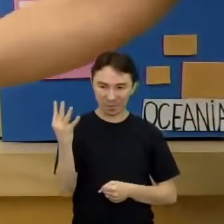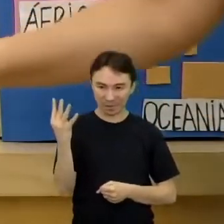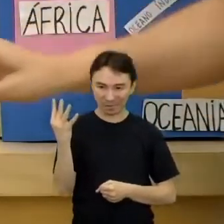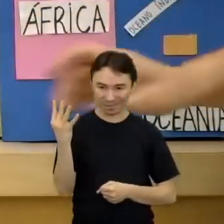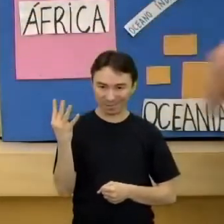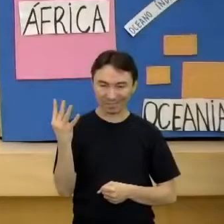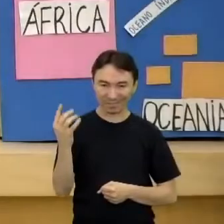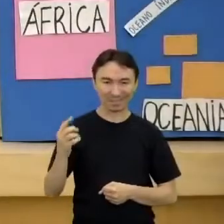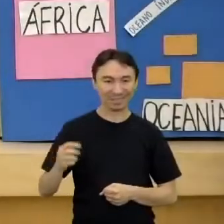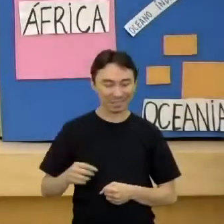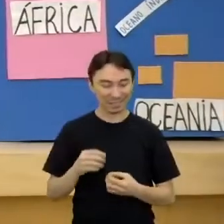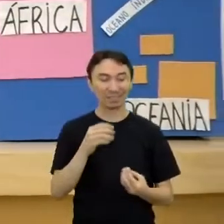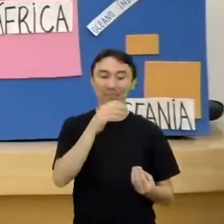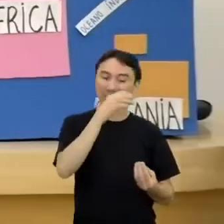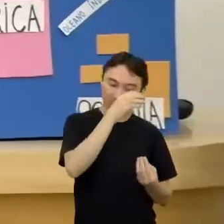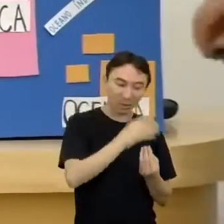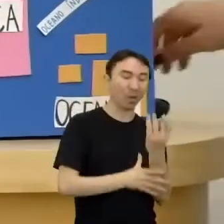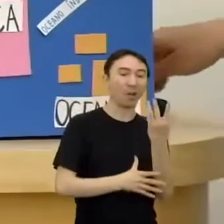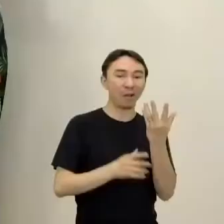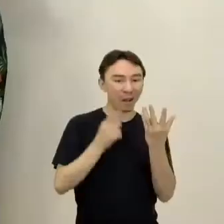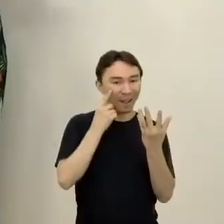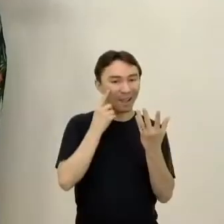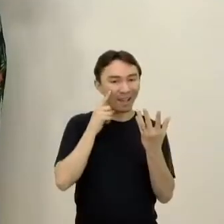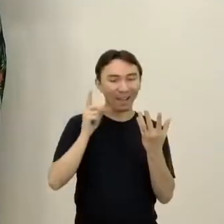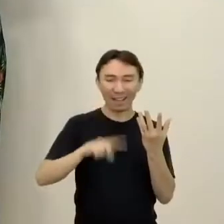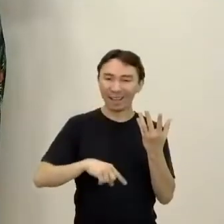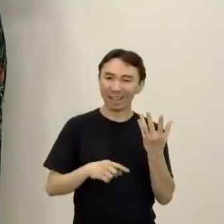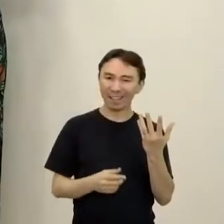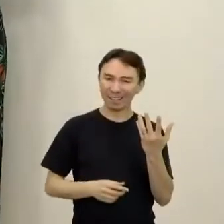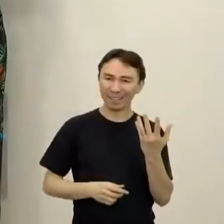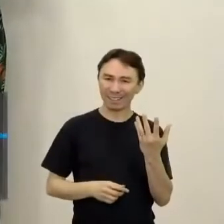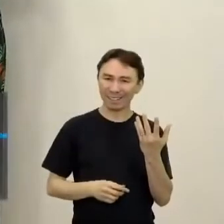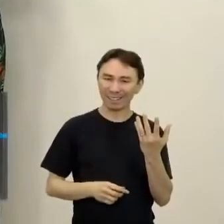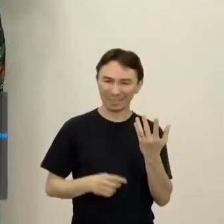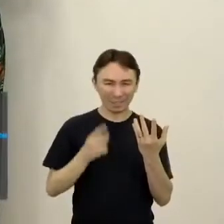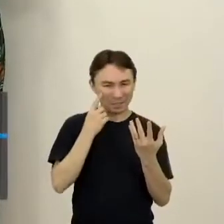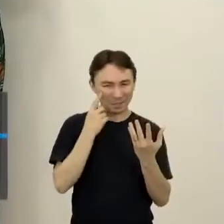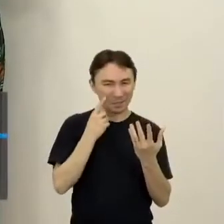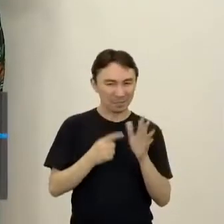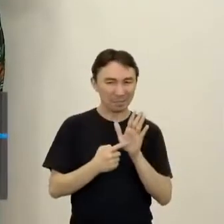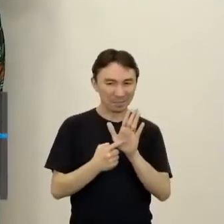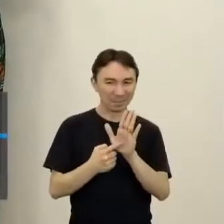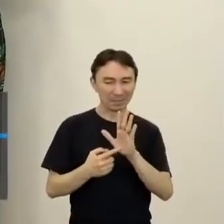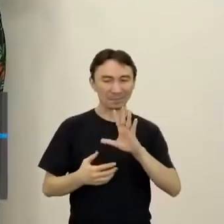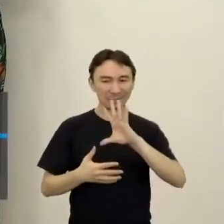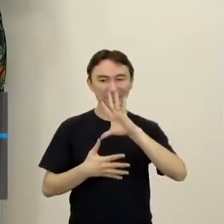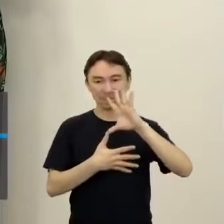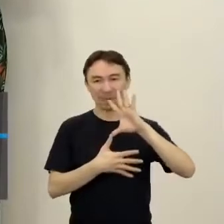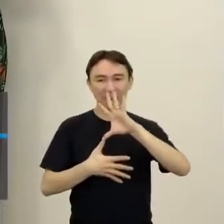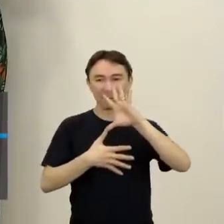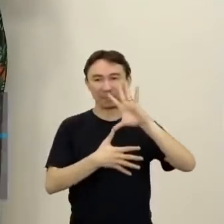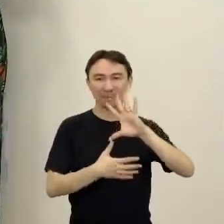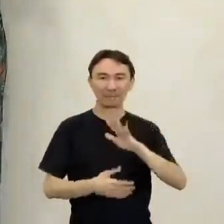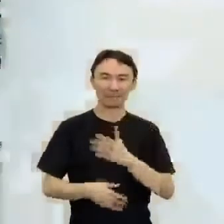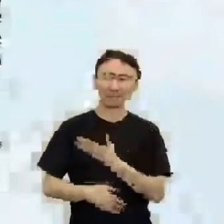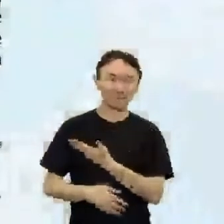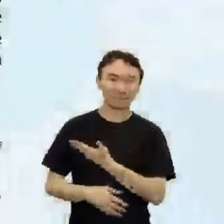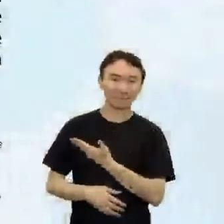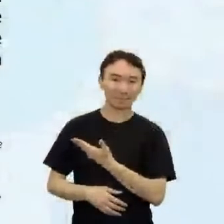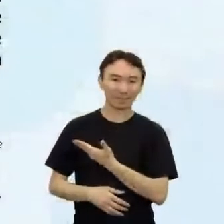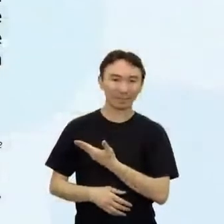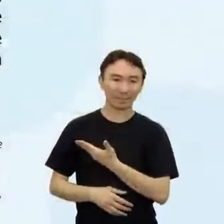funda as capitanias hereditárias, que são aquelas que eu vou mostrar no mapa para vocês agora, quer ver? Dá uma olhadinha na